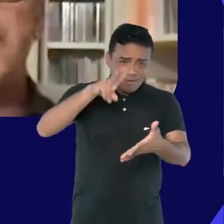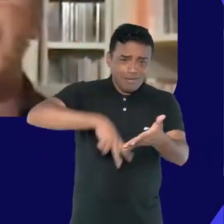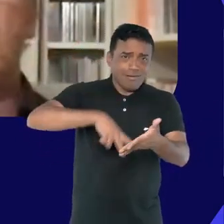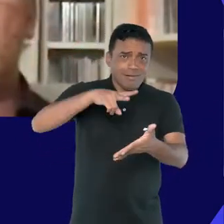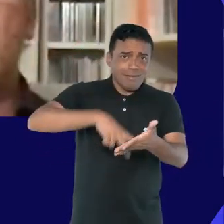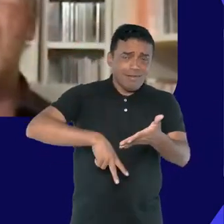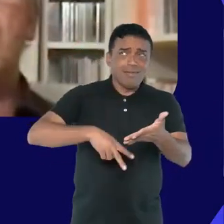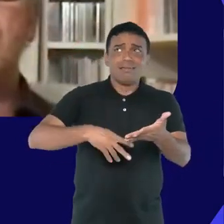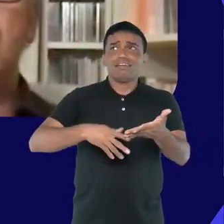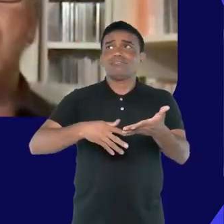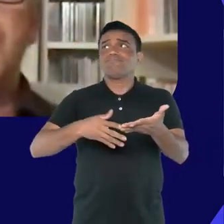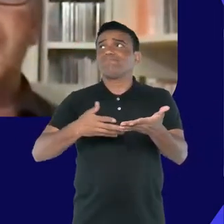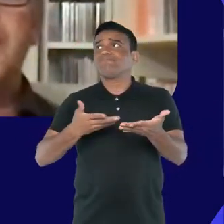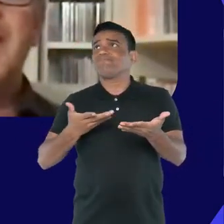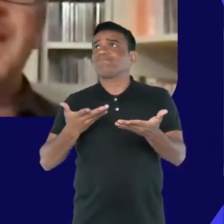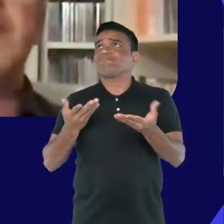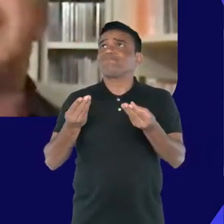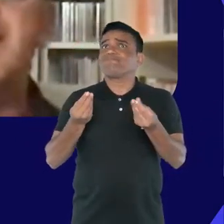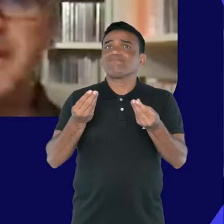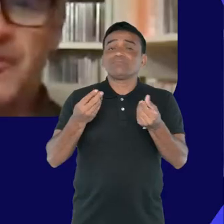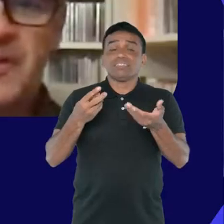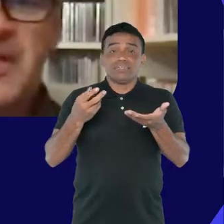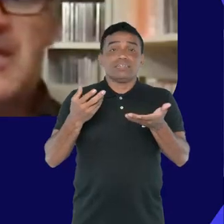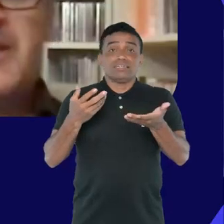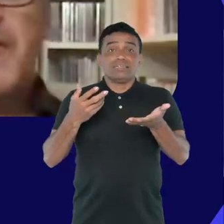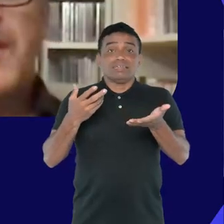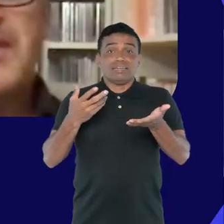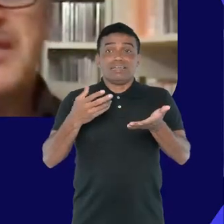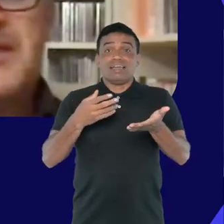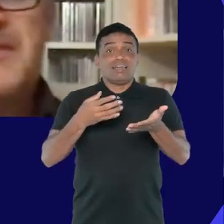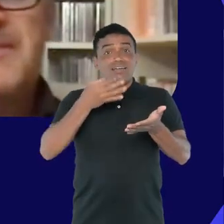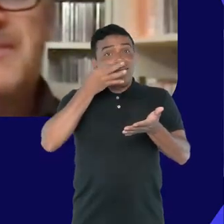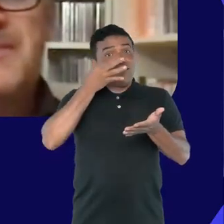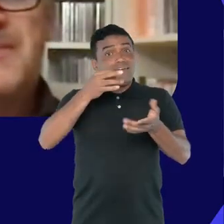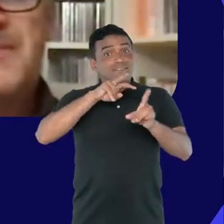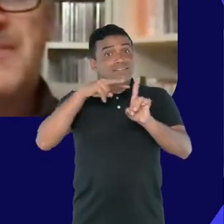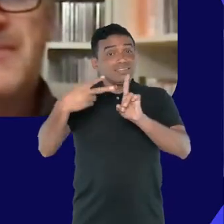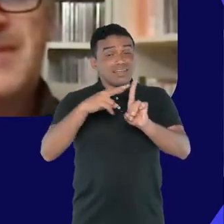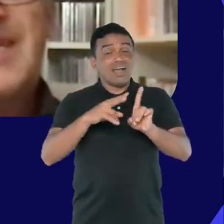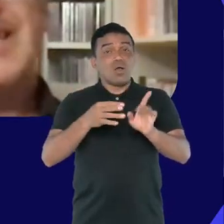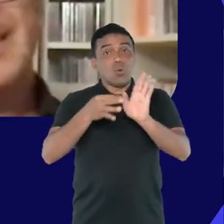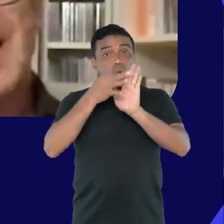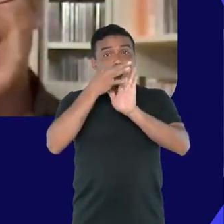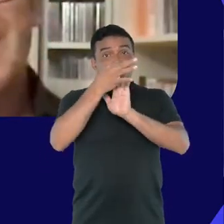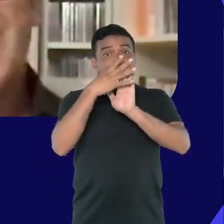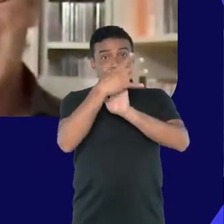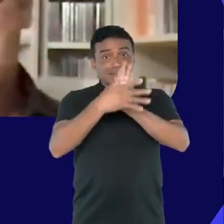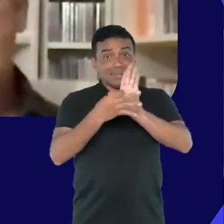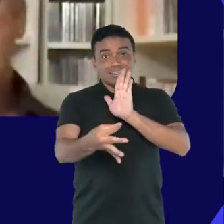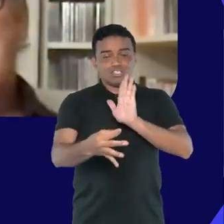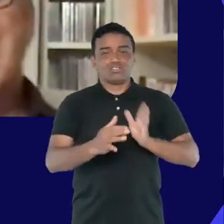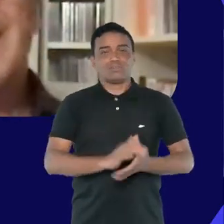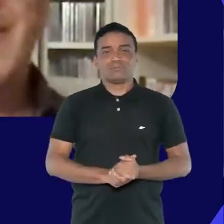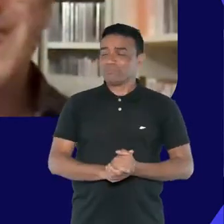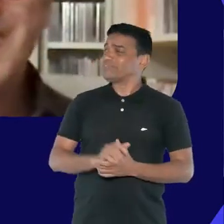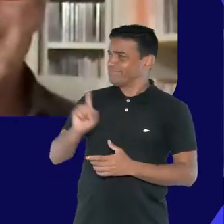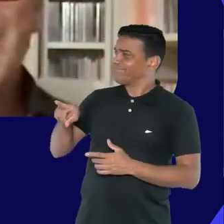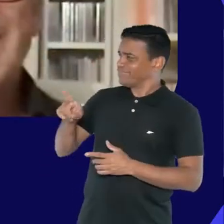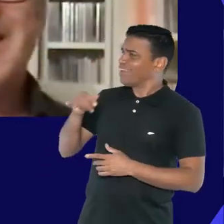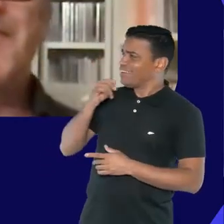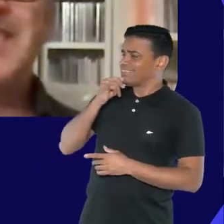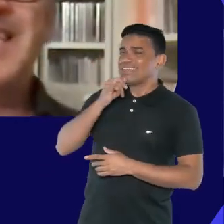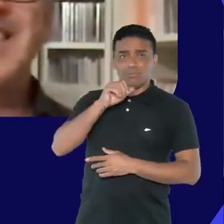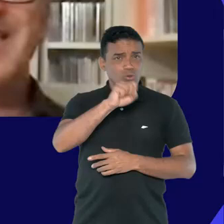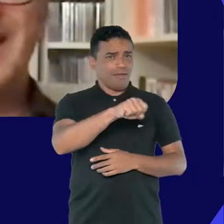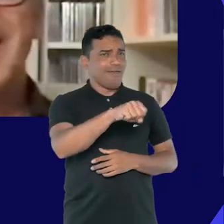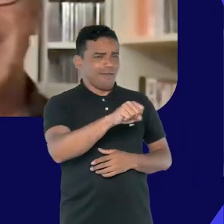lerem sempre com algum sentido crítico. A Ossada de Joyce, por exemplo, né? Exato, esse é um dos